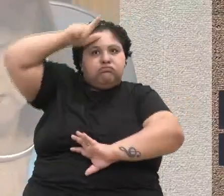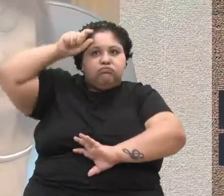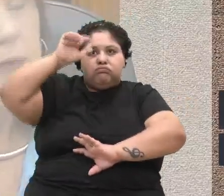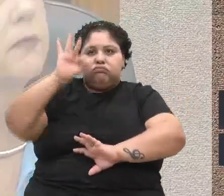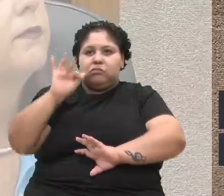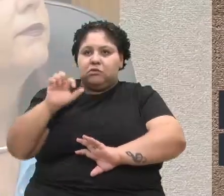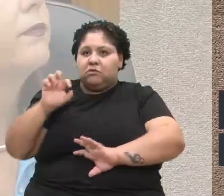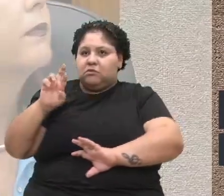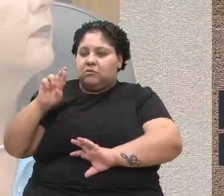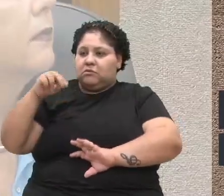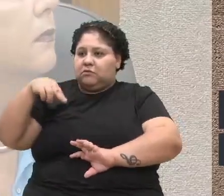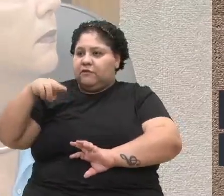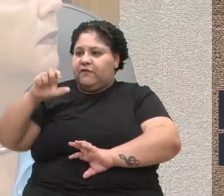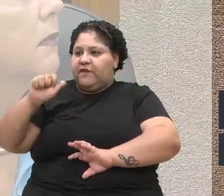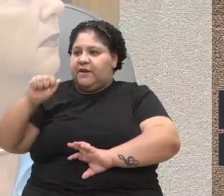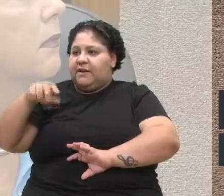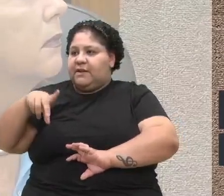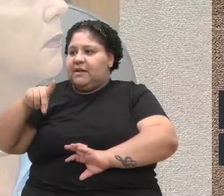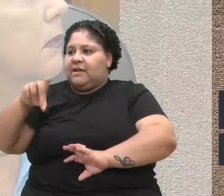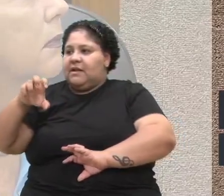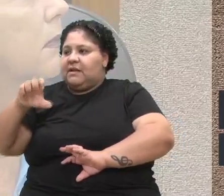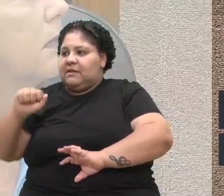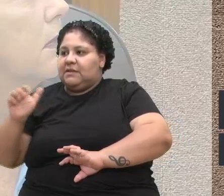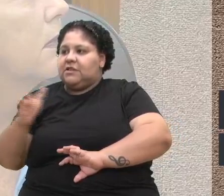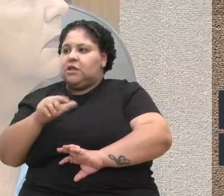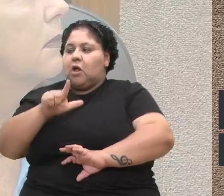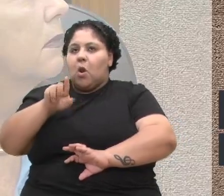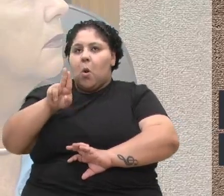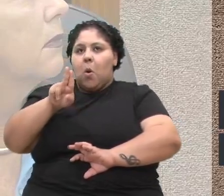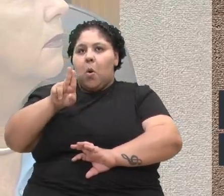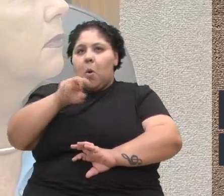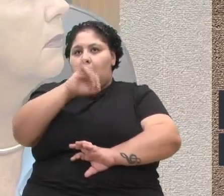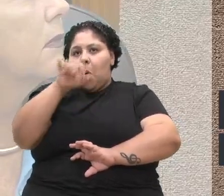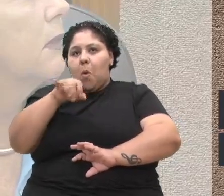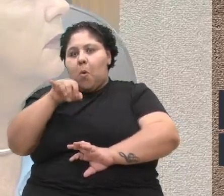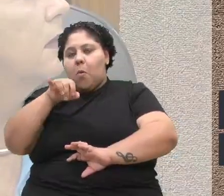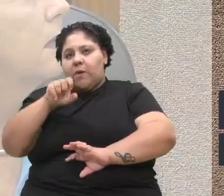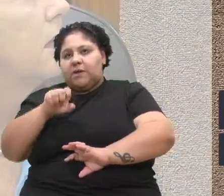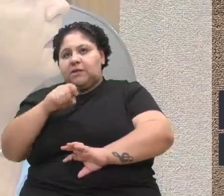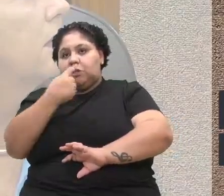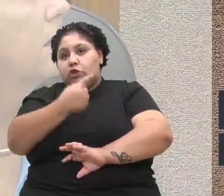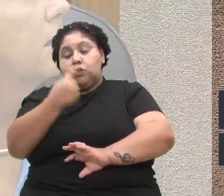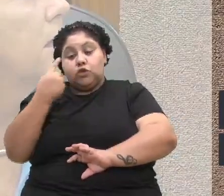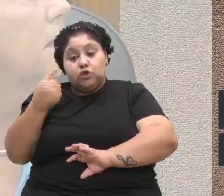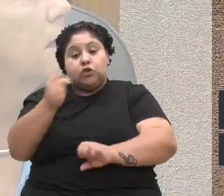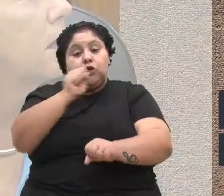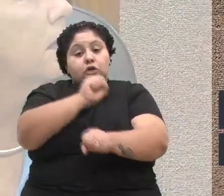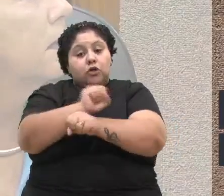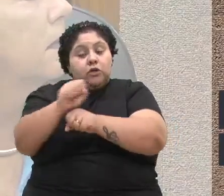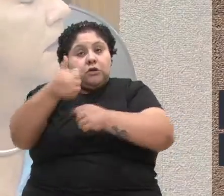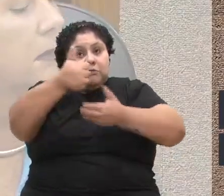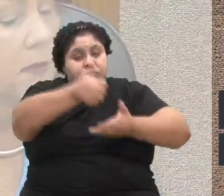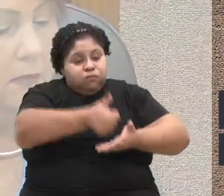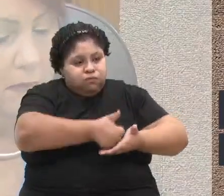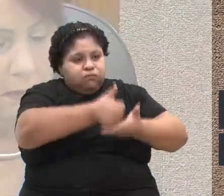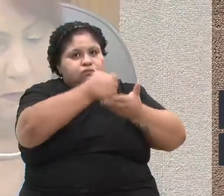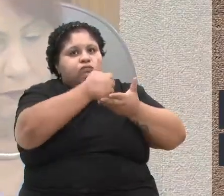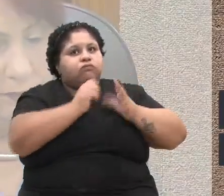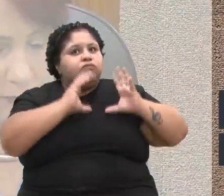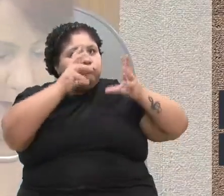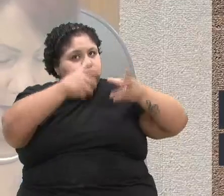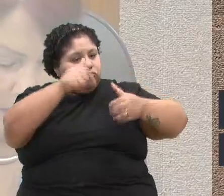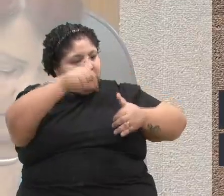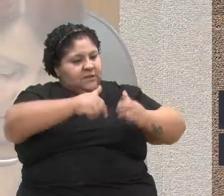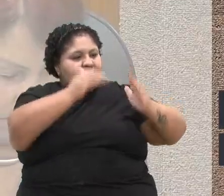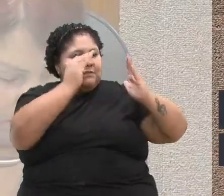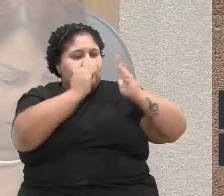Fernandes Luiz 11. Por se tratar de justa homenagem, esperamos contar com o apoio integral desta